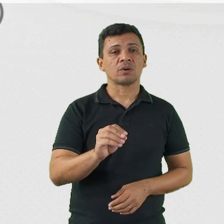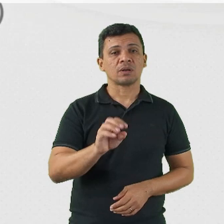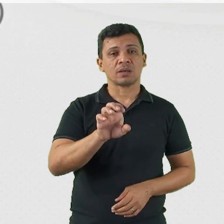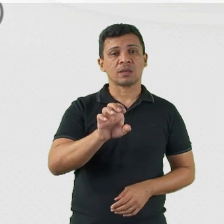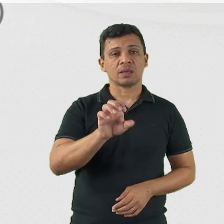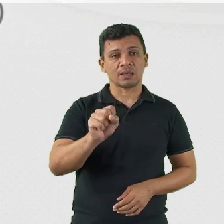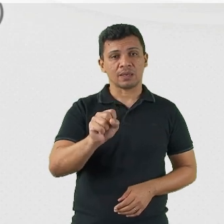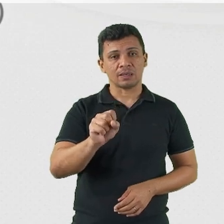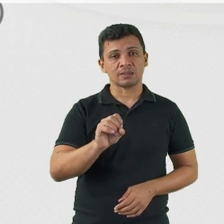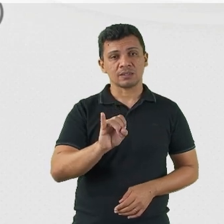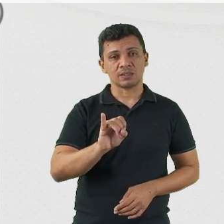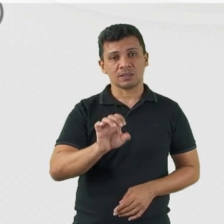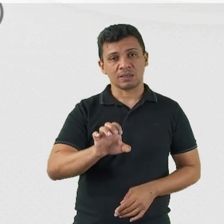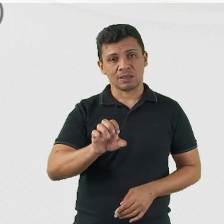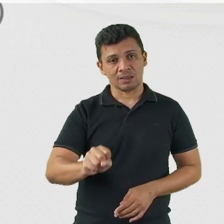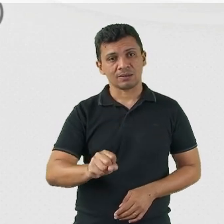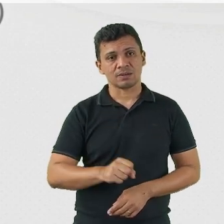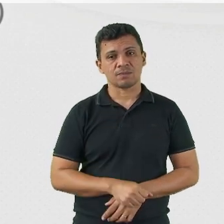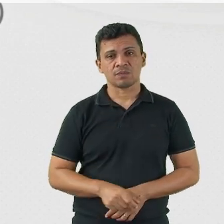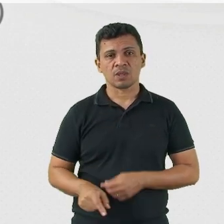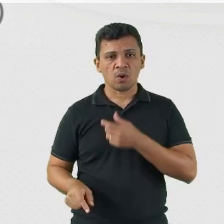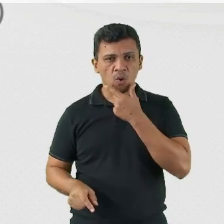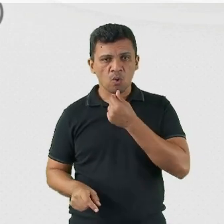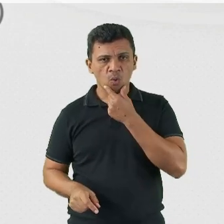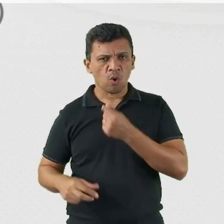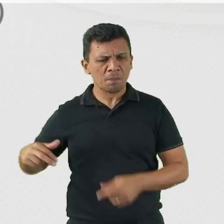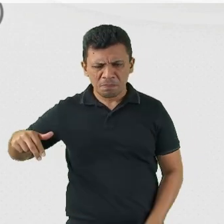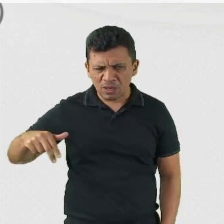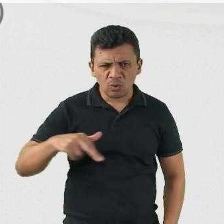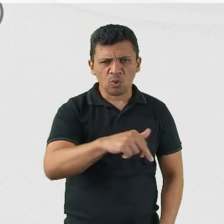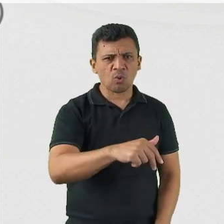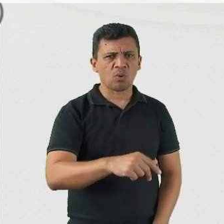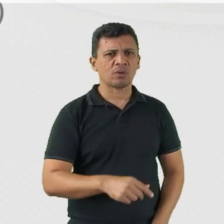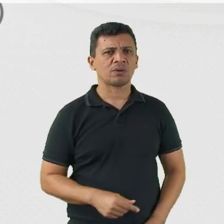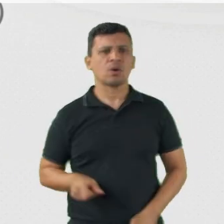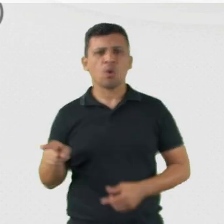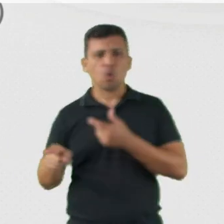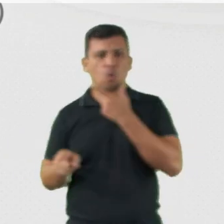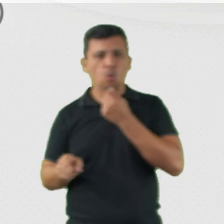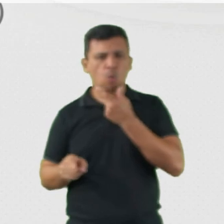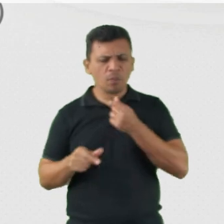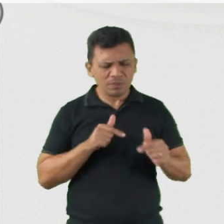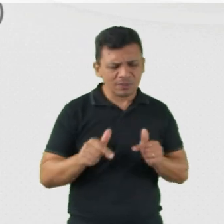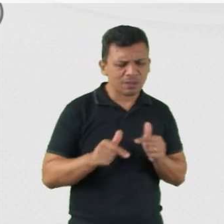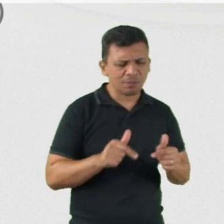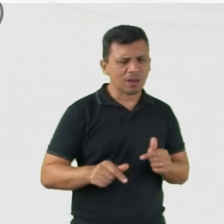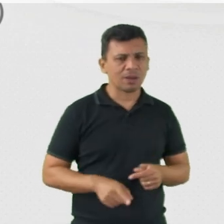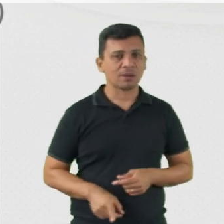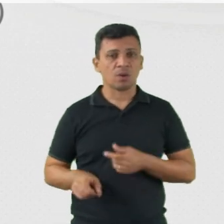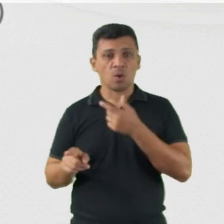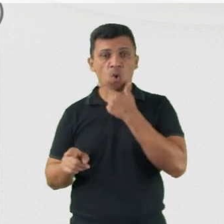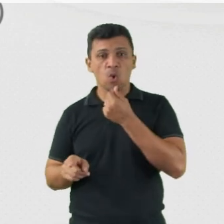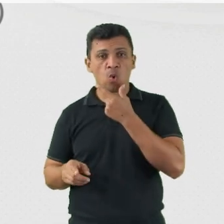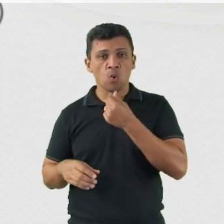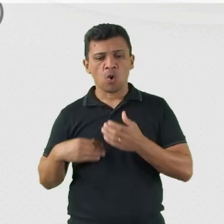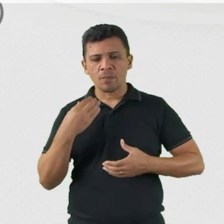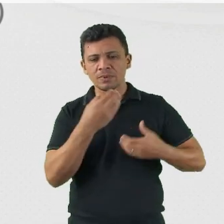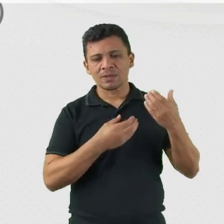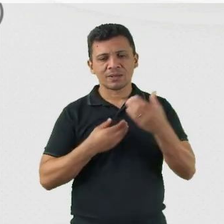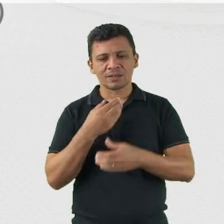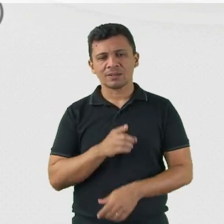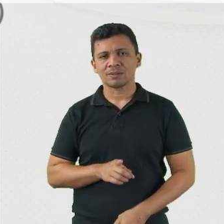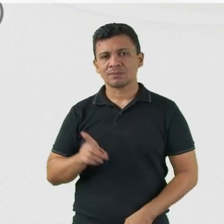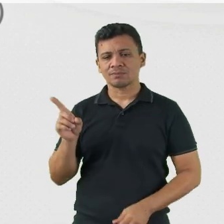IES. Tá? Ele corre, ele trabalha, ele canta, vai ser essas três